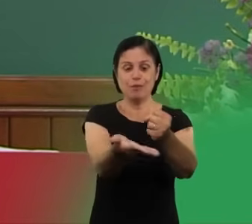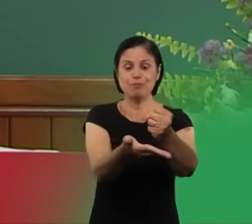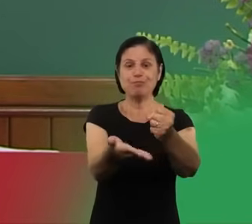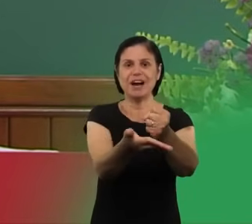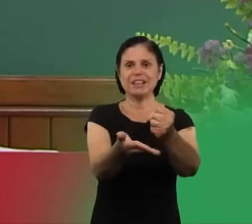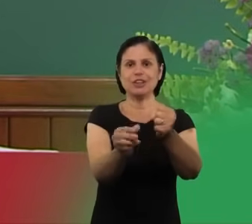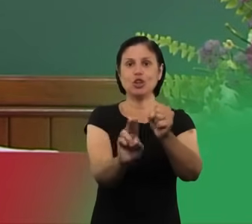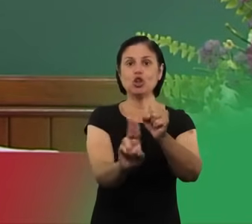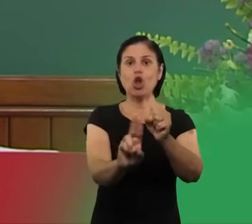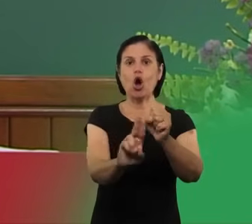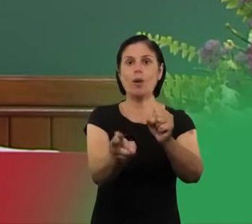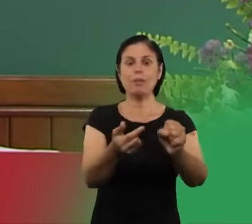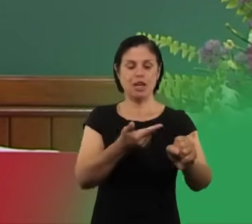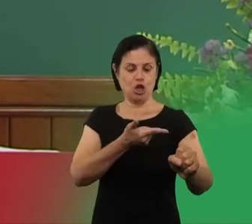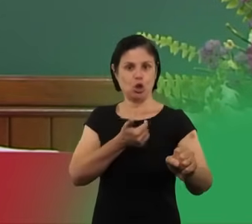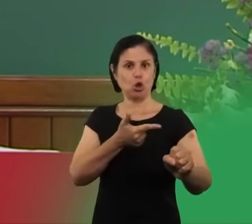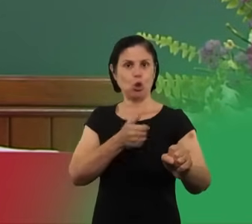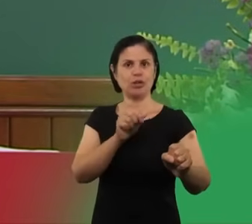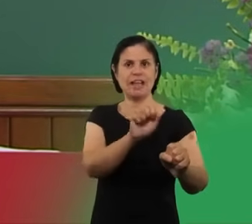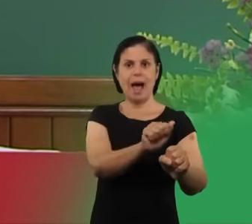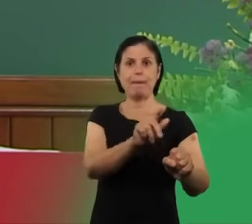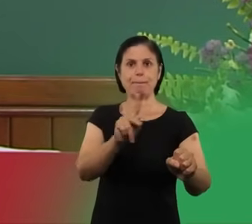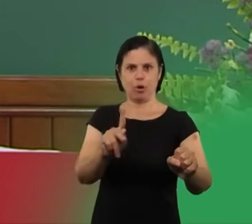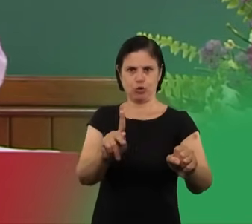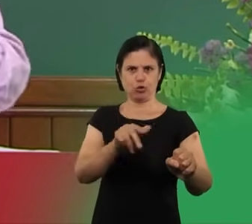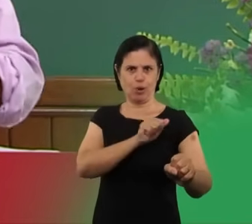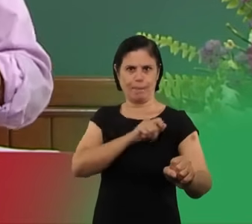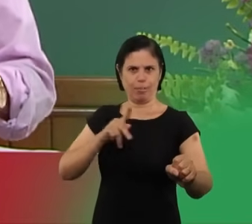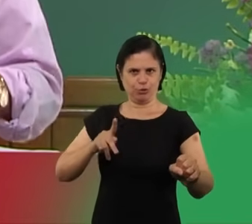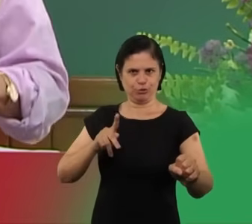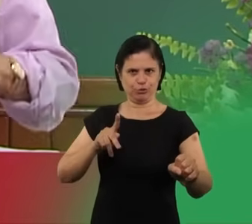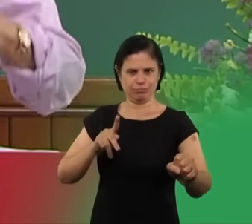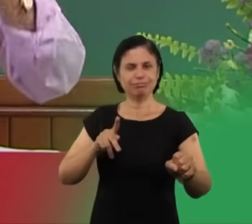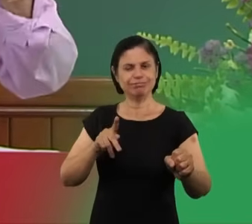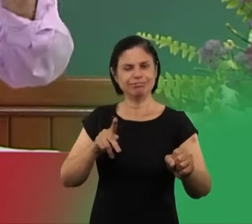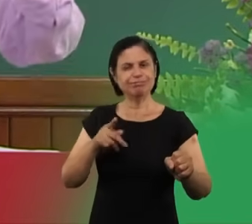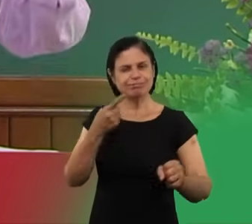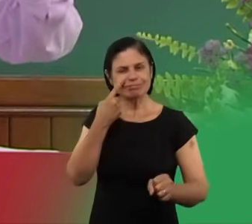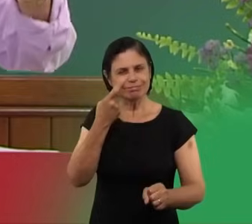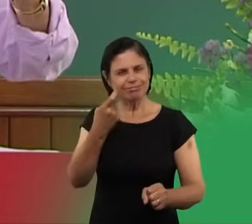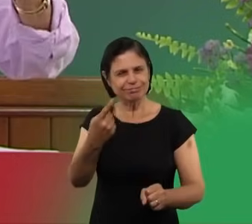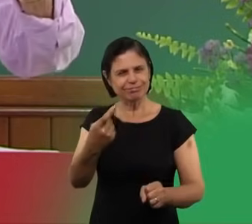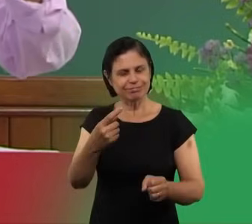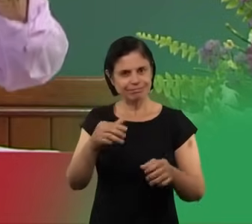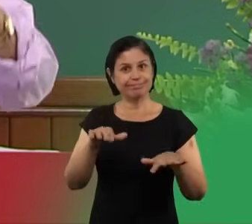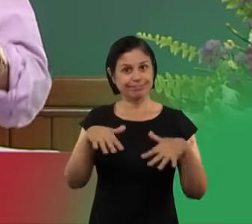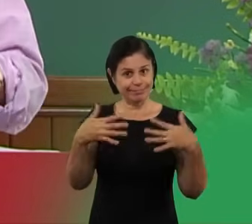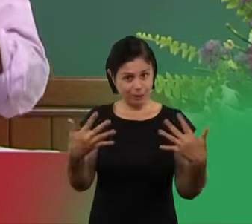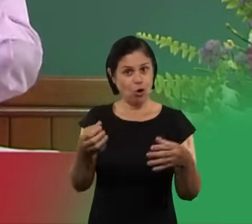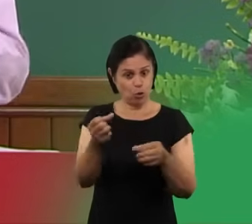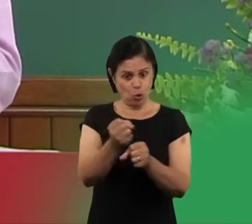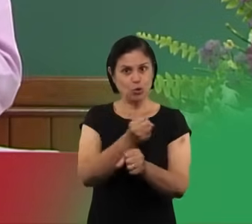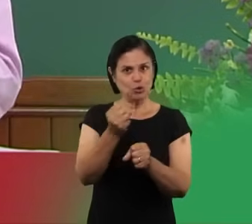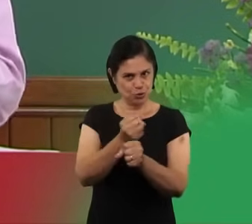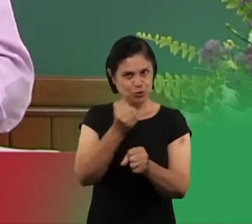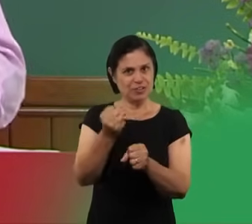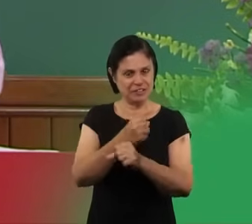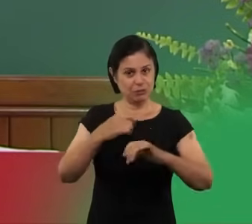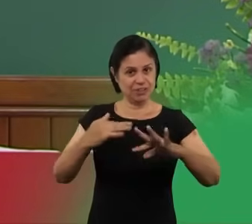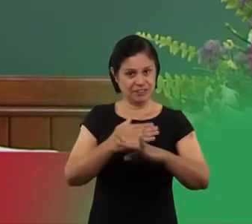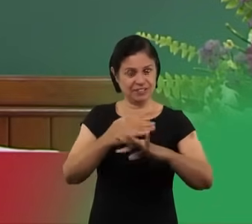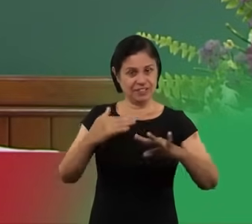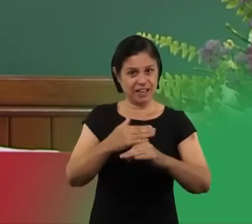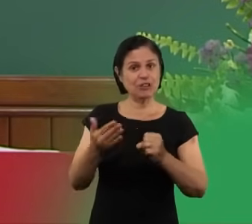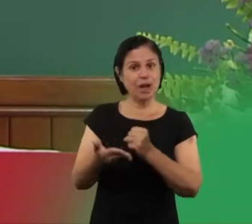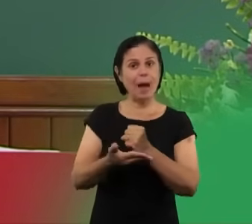as 12, os 12 apóstolos. Então vejam, os irmãos, a construção da cidade está baseada